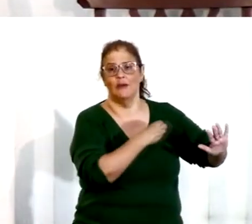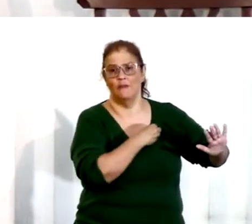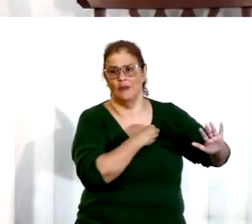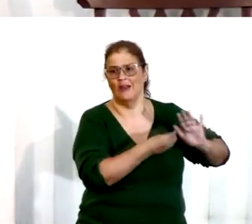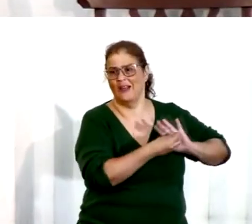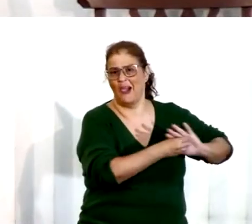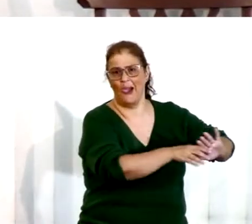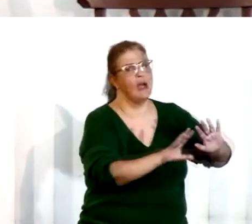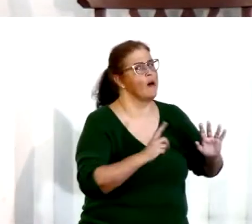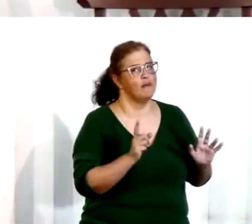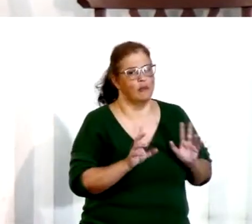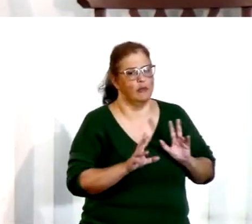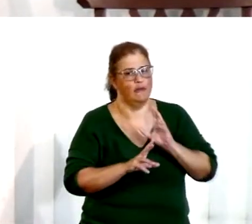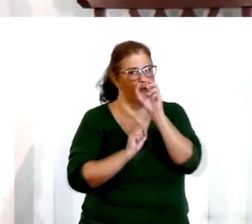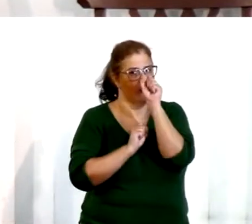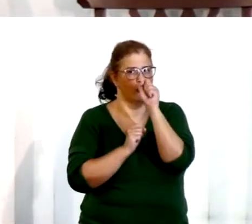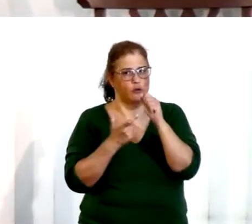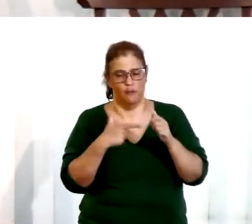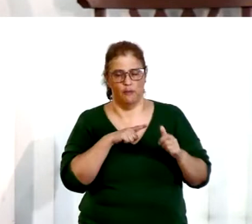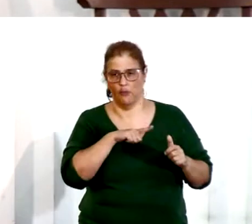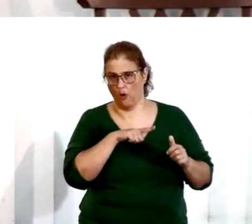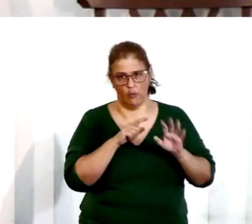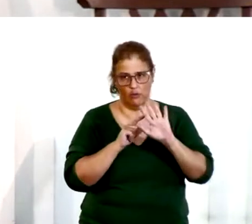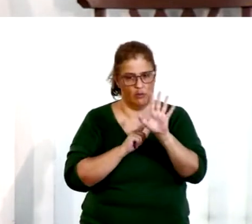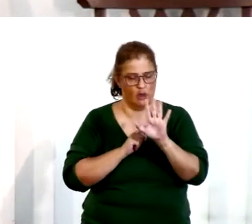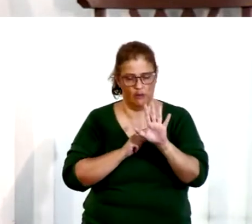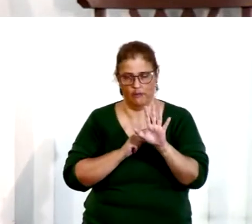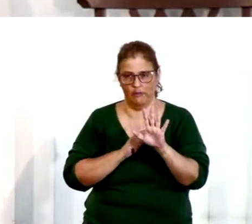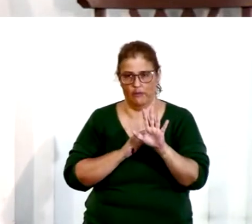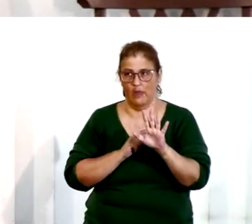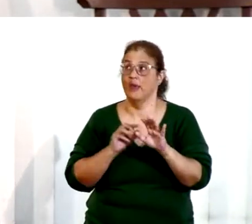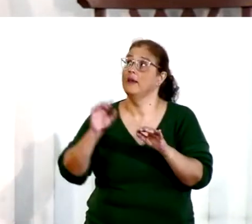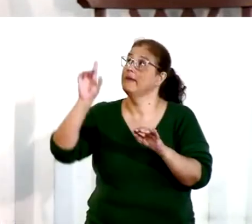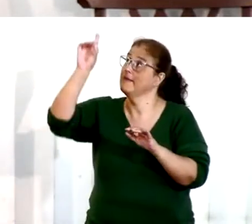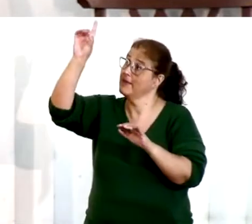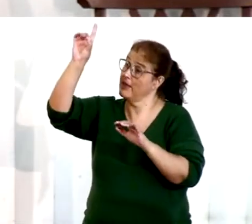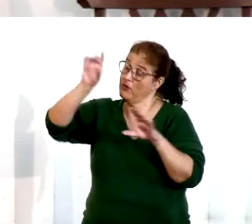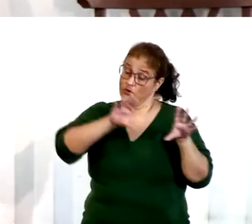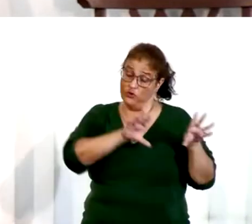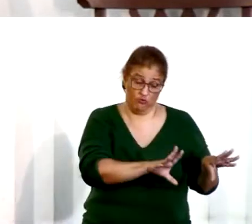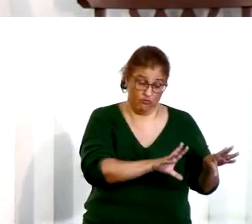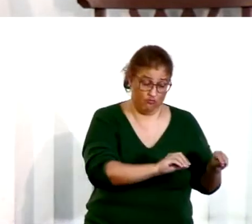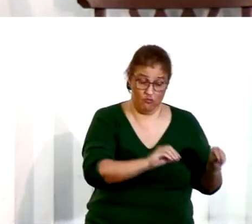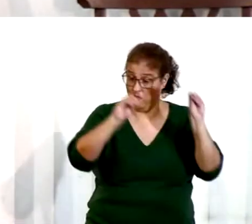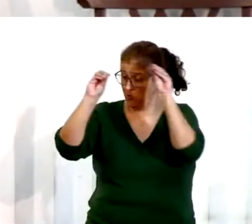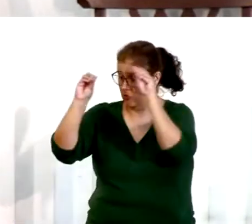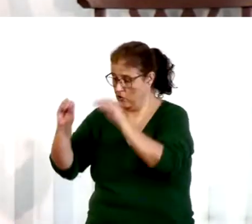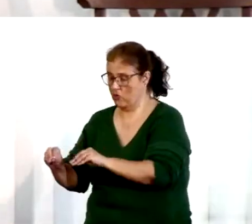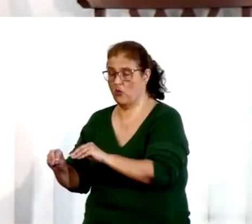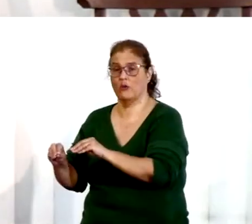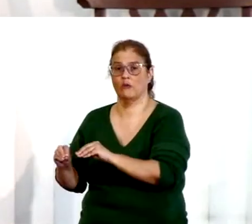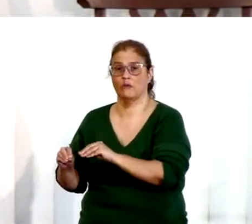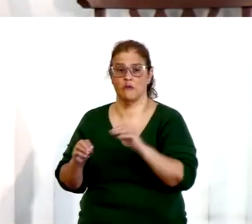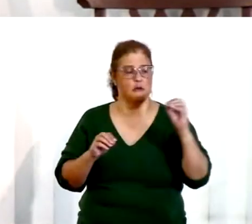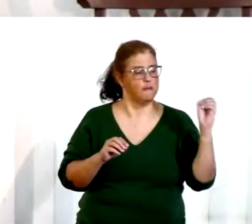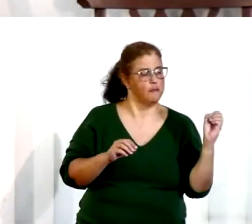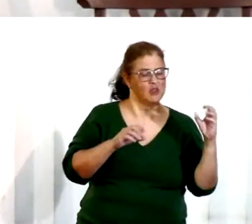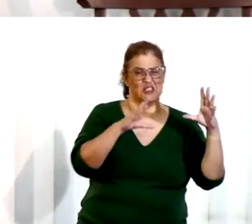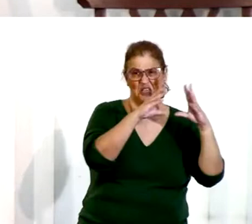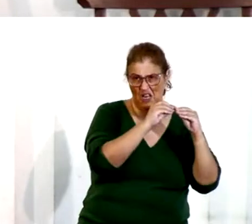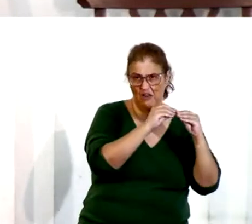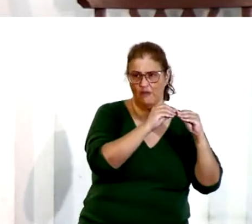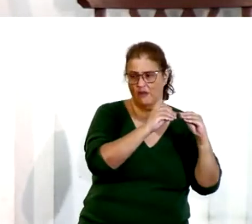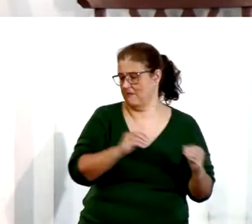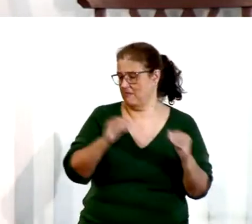nosso esforço. Nós fomos trazidos do império das trevas para o reino do Filho do seu amor. Agora que nós estamos no reino do Filho do